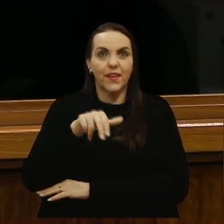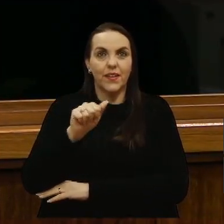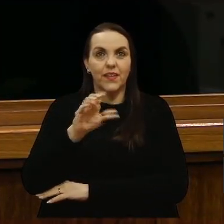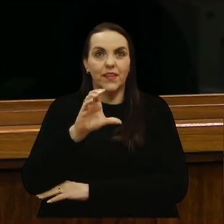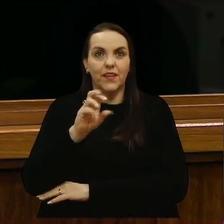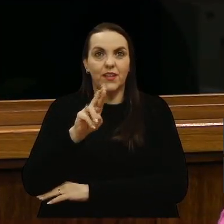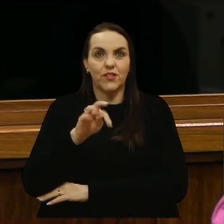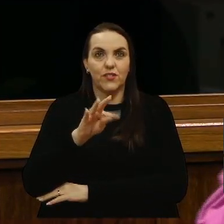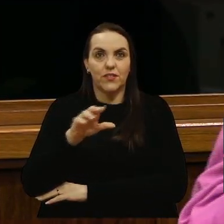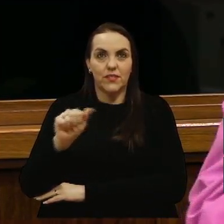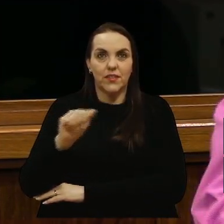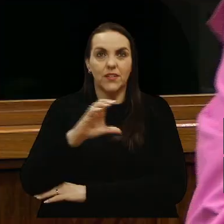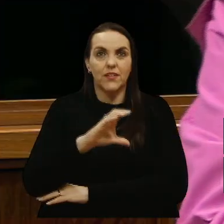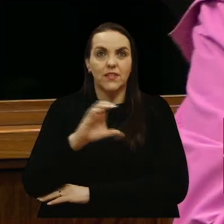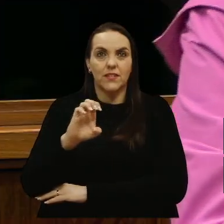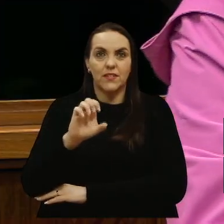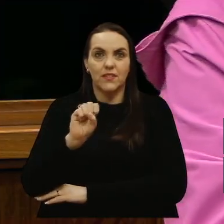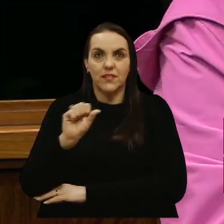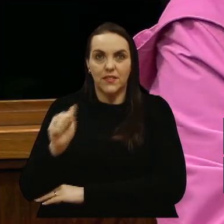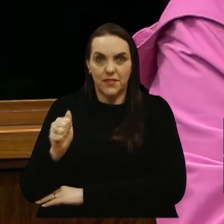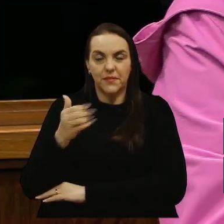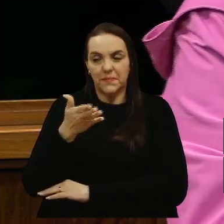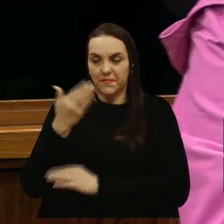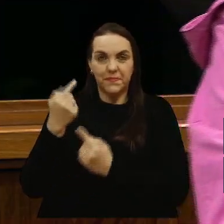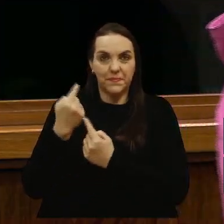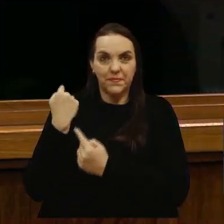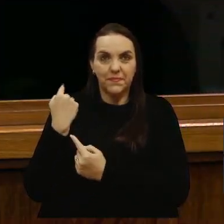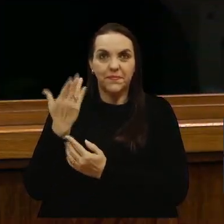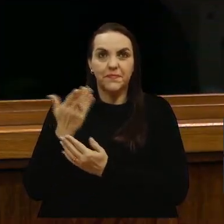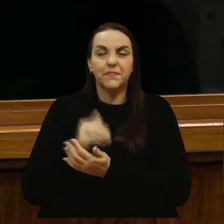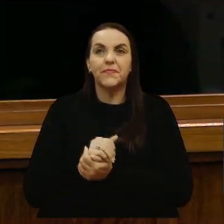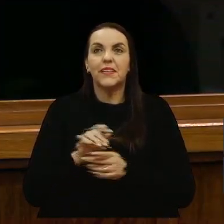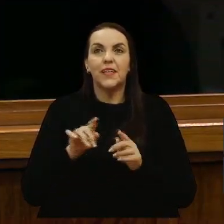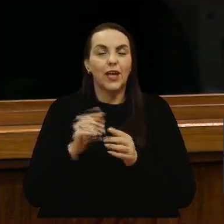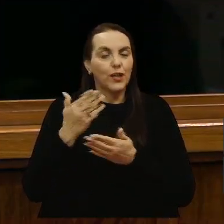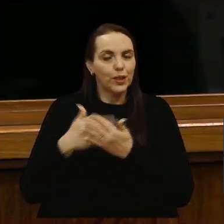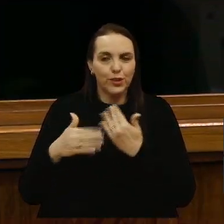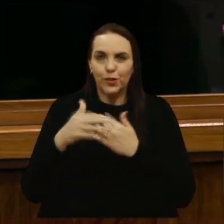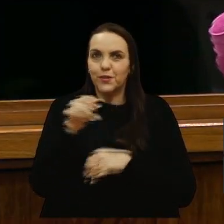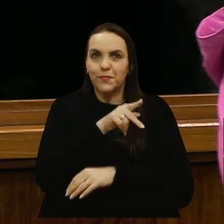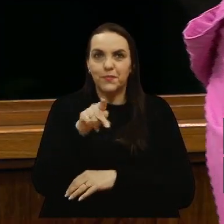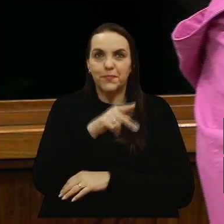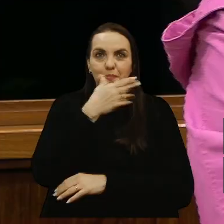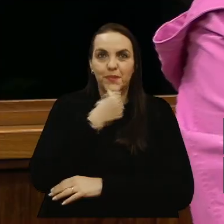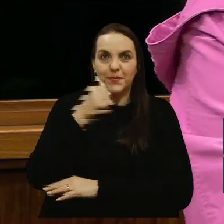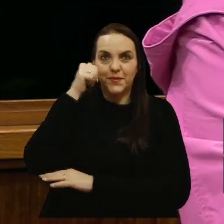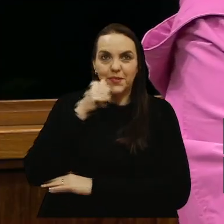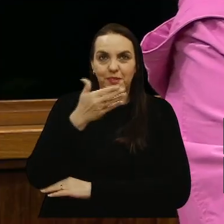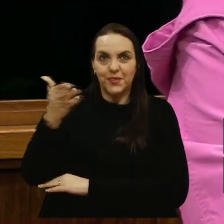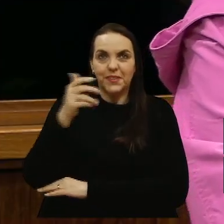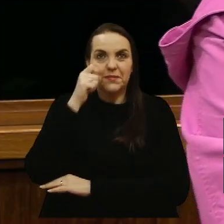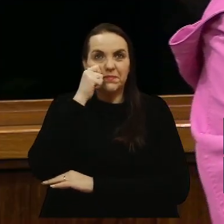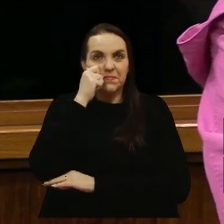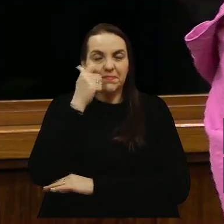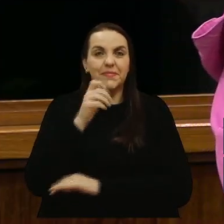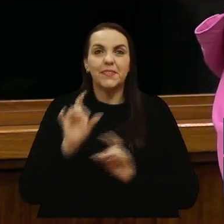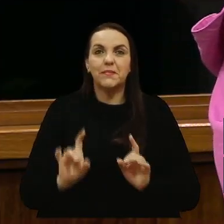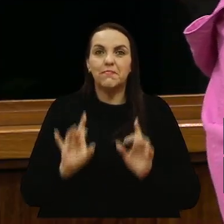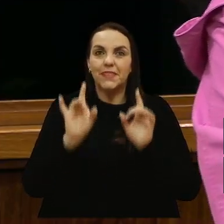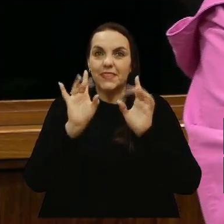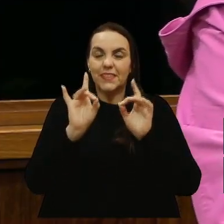Cristina César, está aqui atrás, né? E a todos os professores, professoras aqui presentes, especial